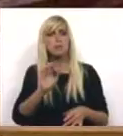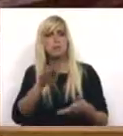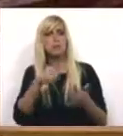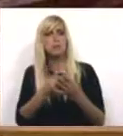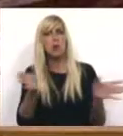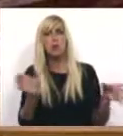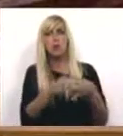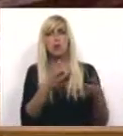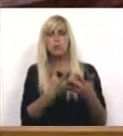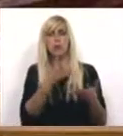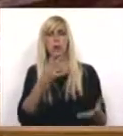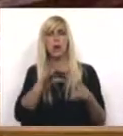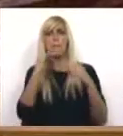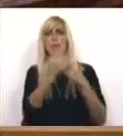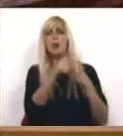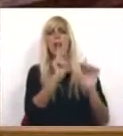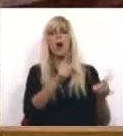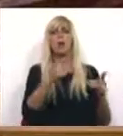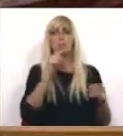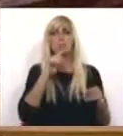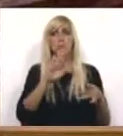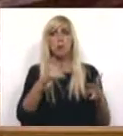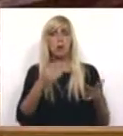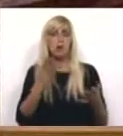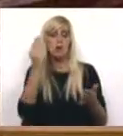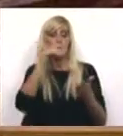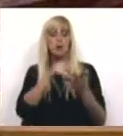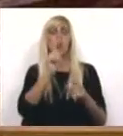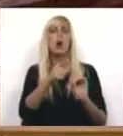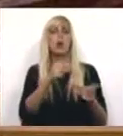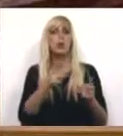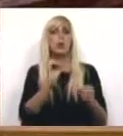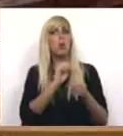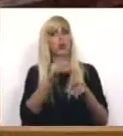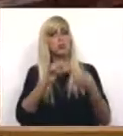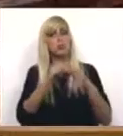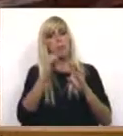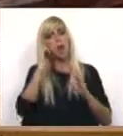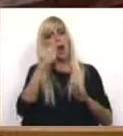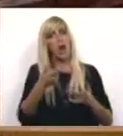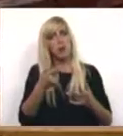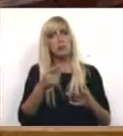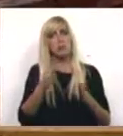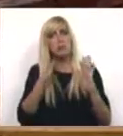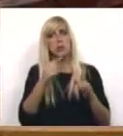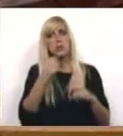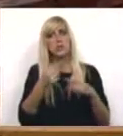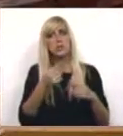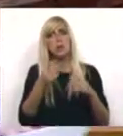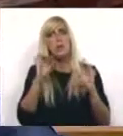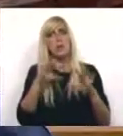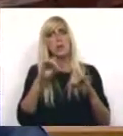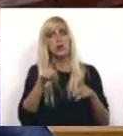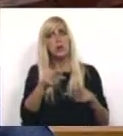um conjunto de impactos ambientais, dos quais podem vir a resultar outros problemas graves que importa, desde já,